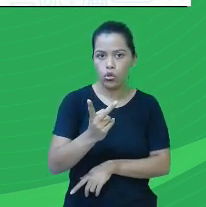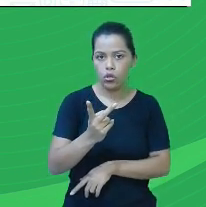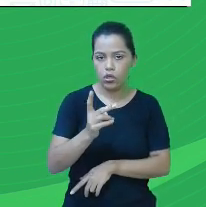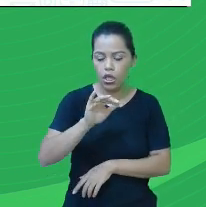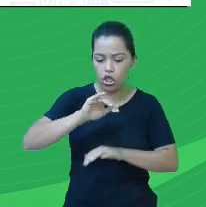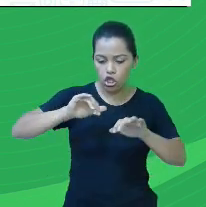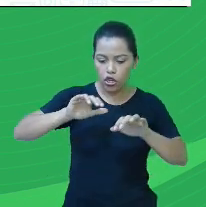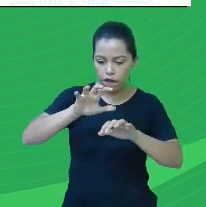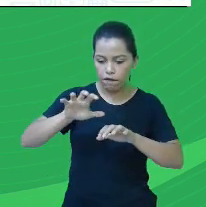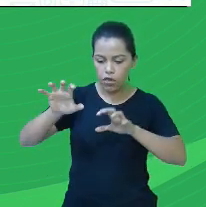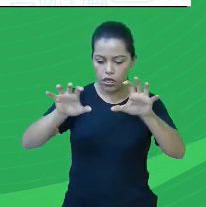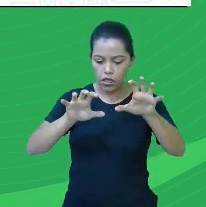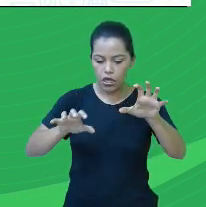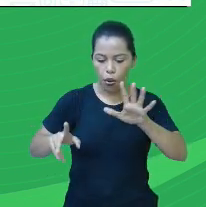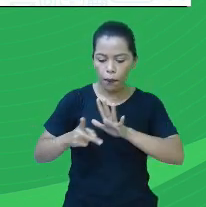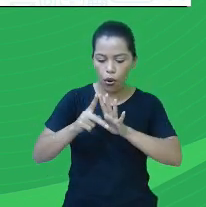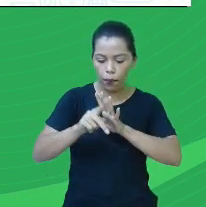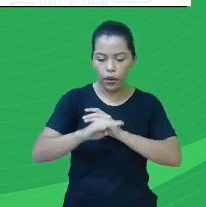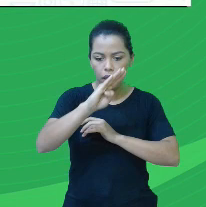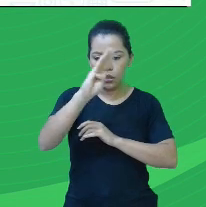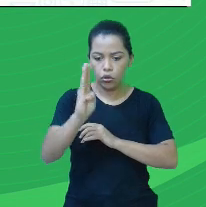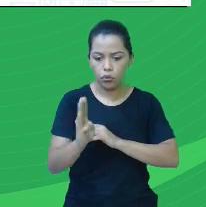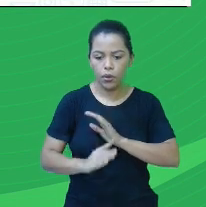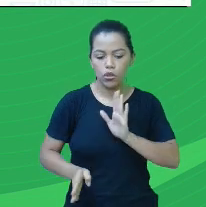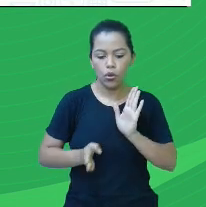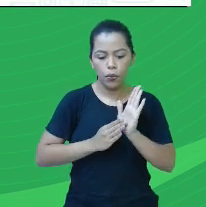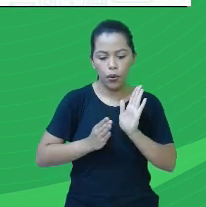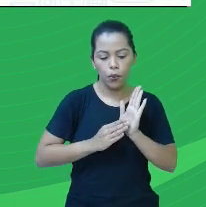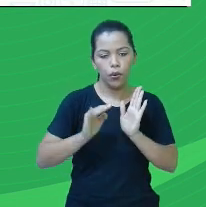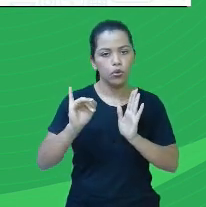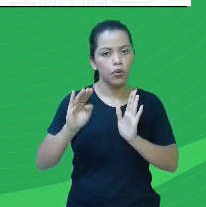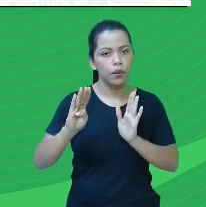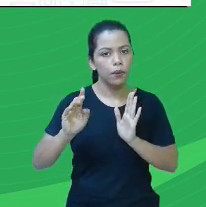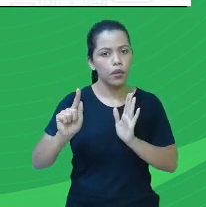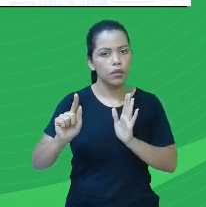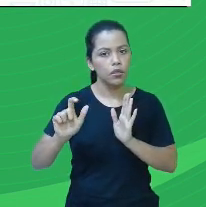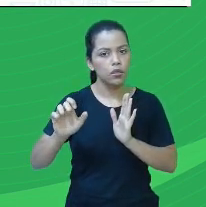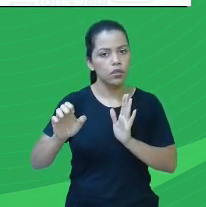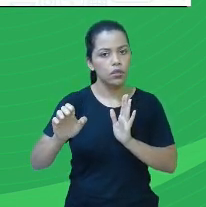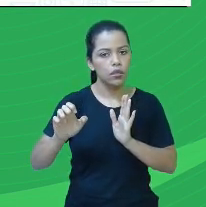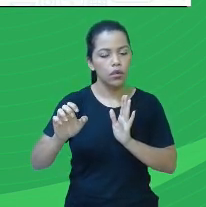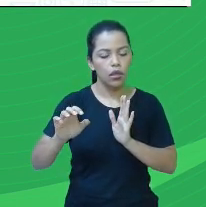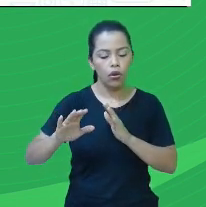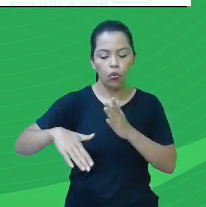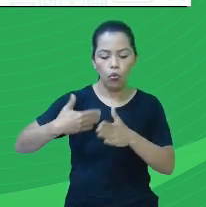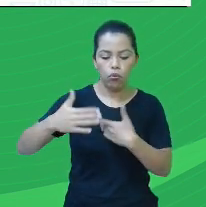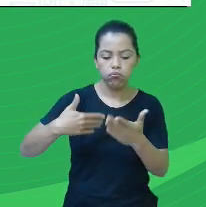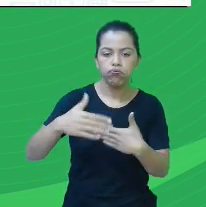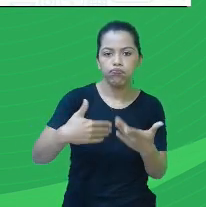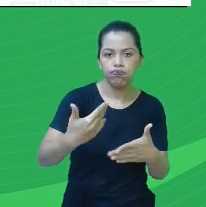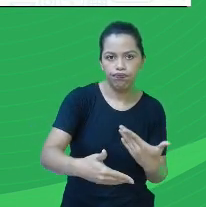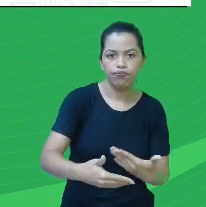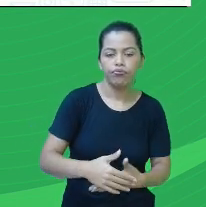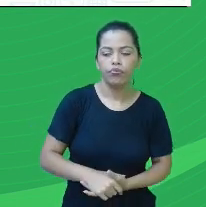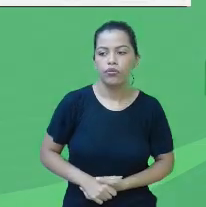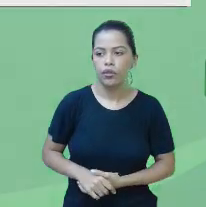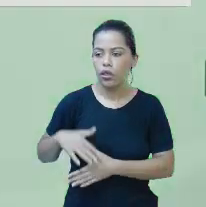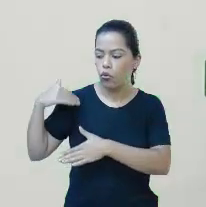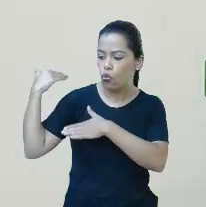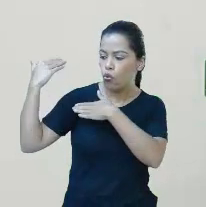regionalizações do Brasil, propostas pelo IBGE ao longo do tempo. Então, vamos